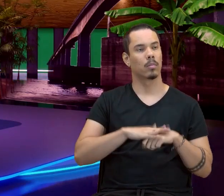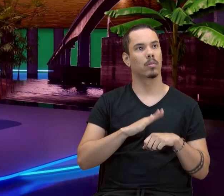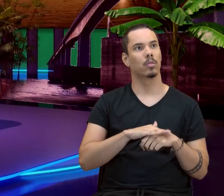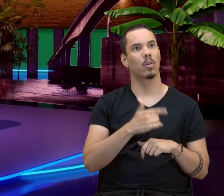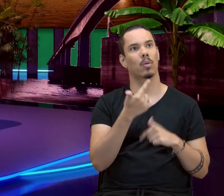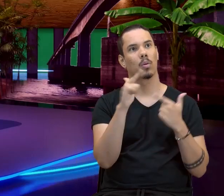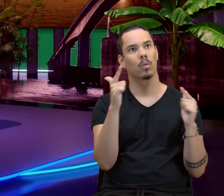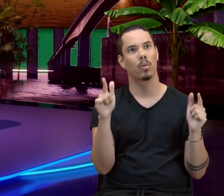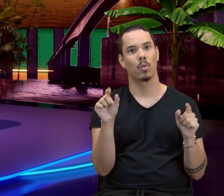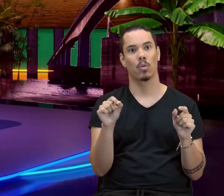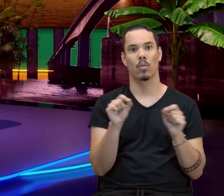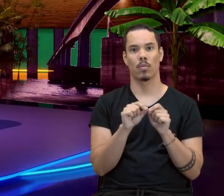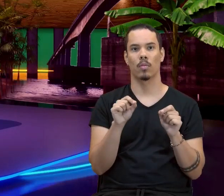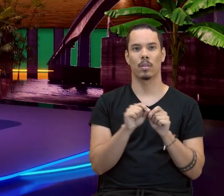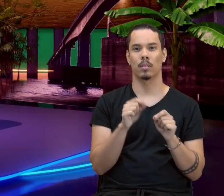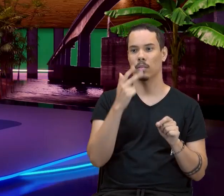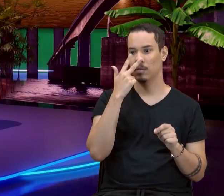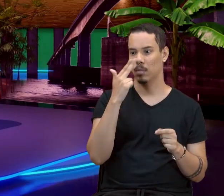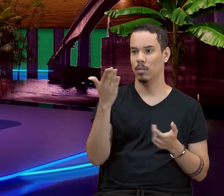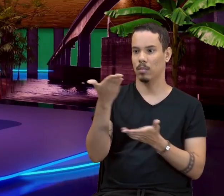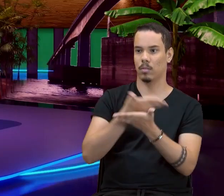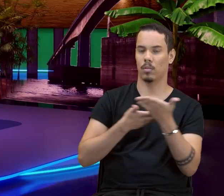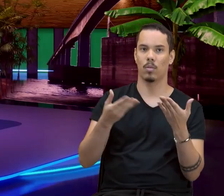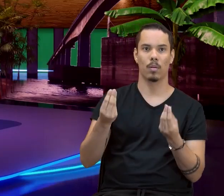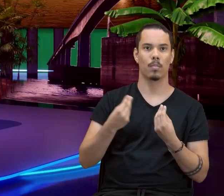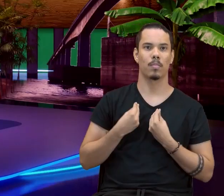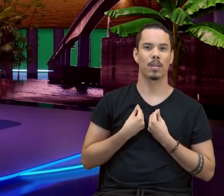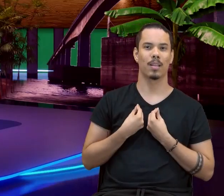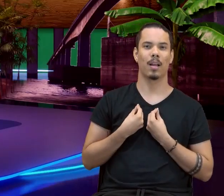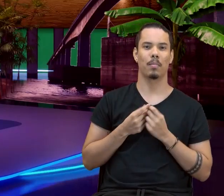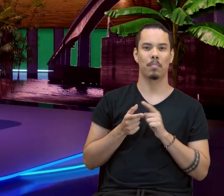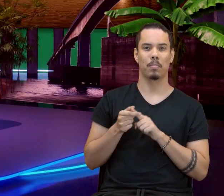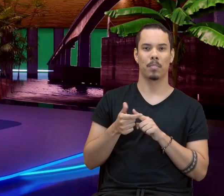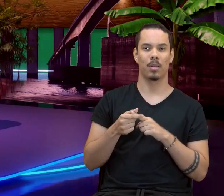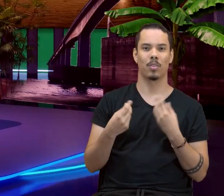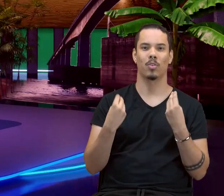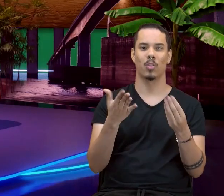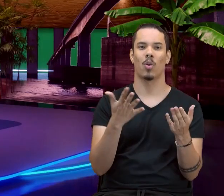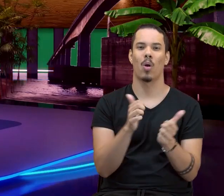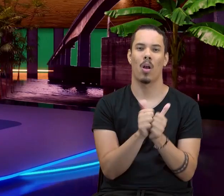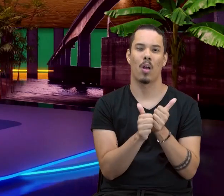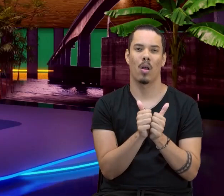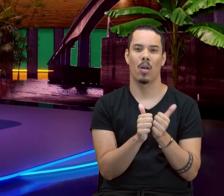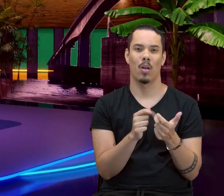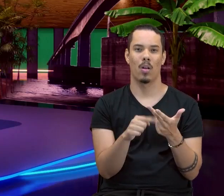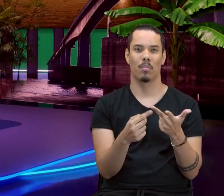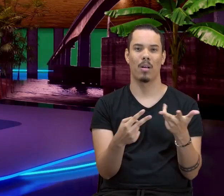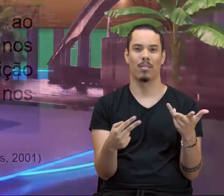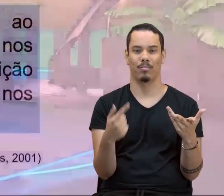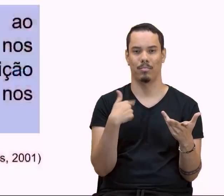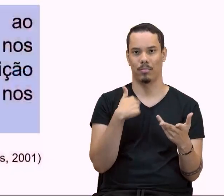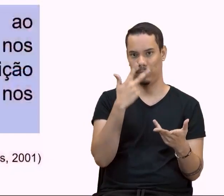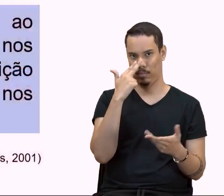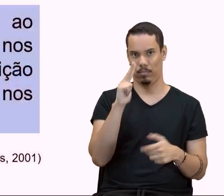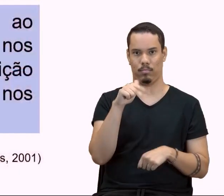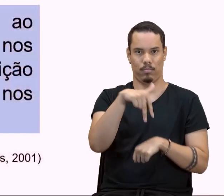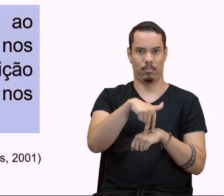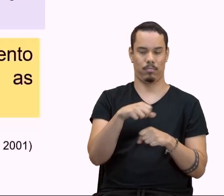uma espécie de escambo. Me dá um pouco de milho que eu te dou um pouco de arroz. Muito bem. Mas era uma questão de sobrevivência. Vamos lá,